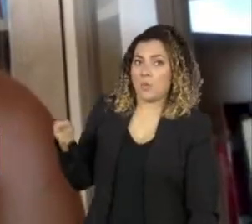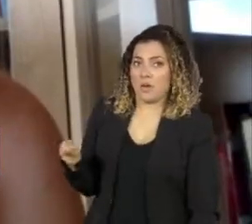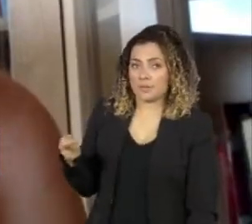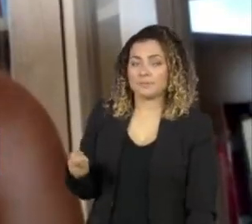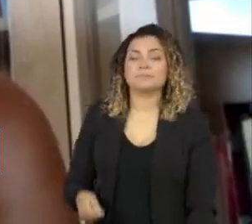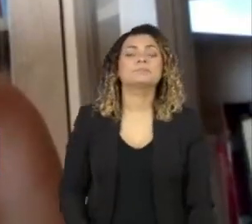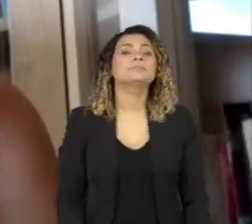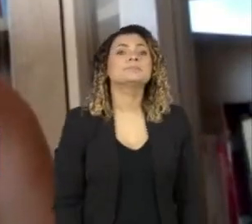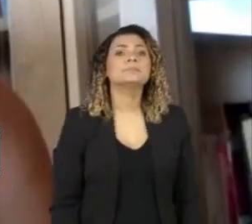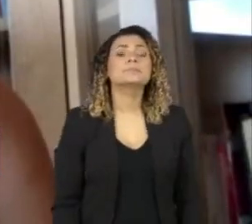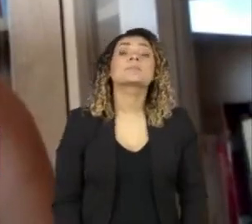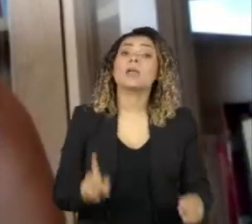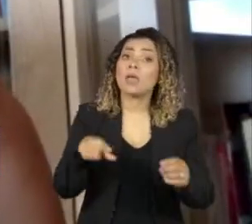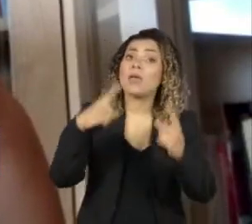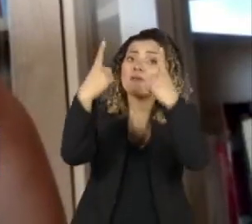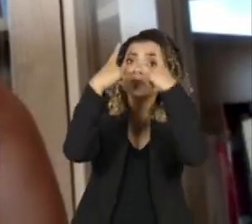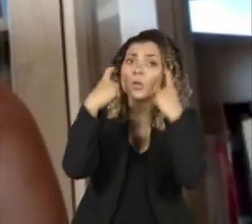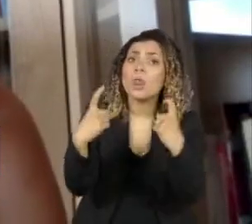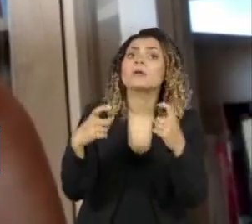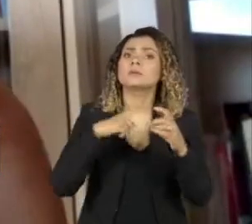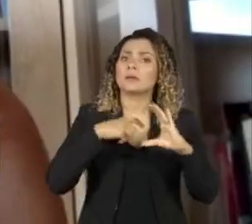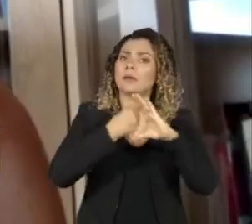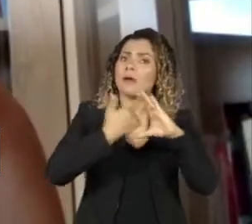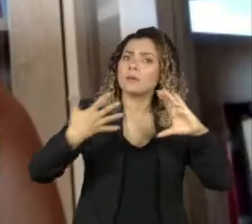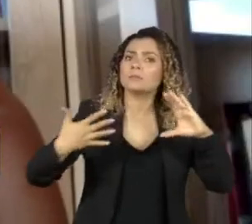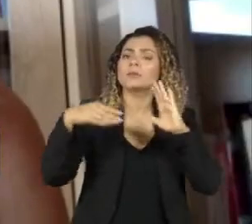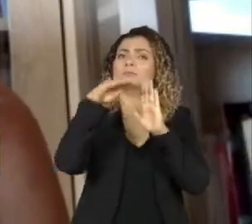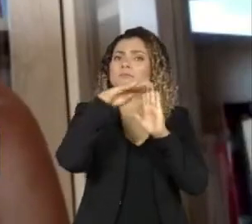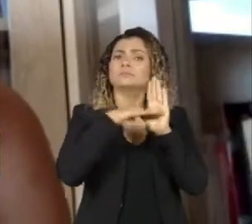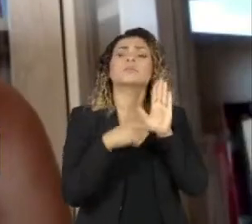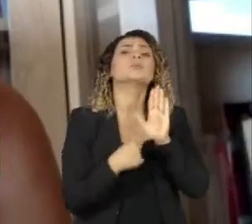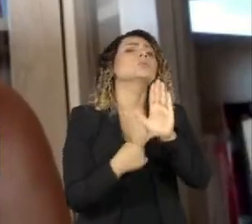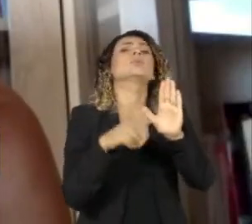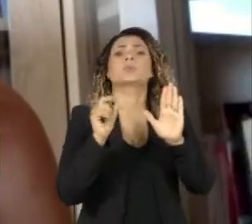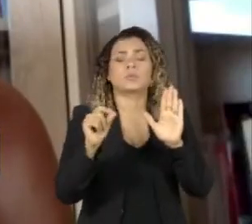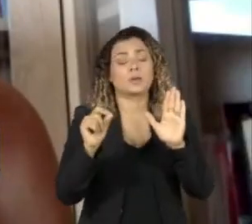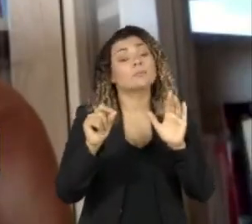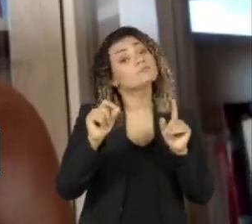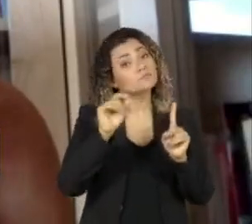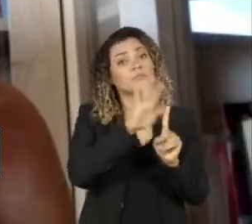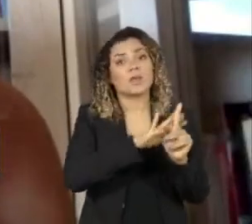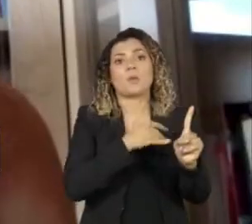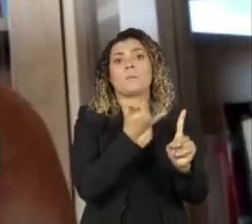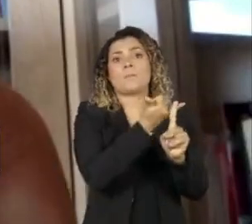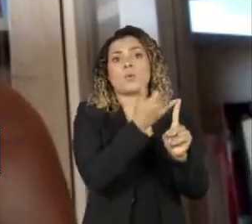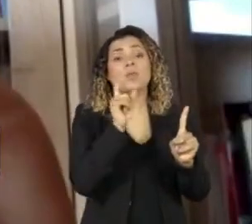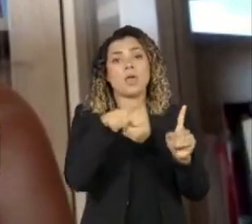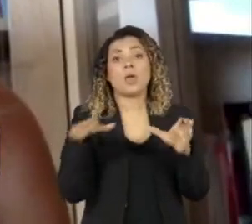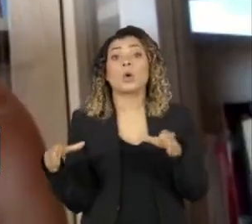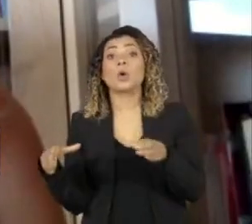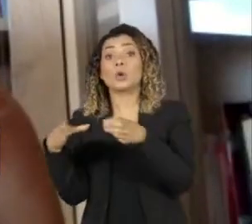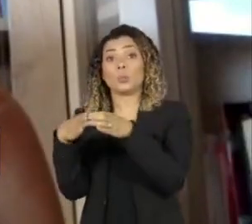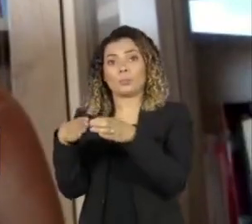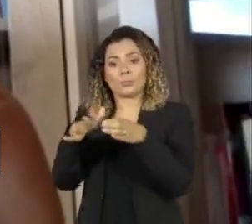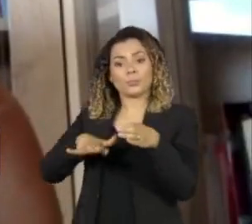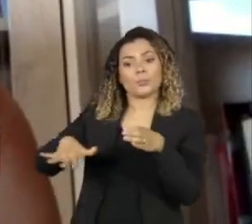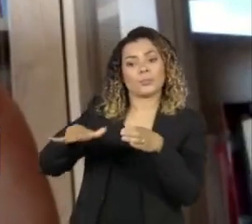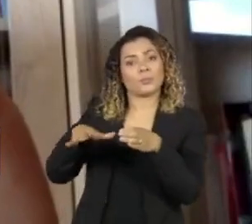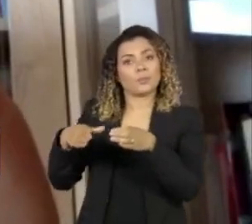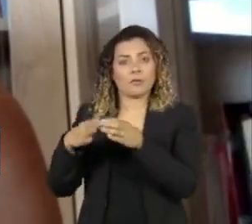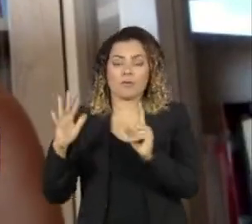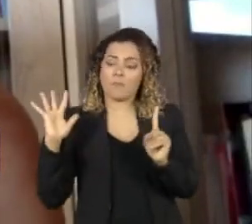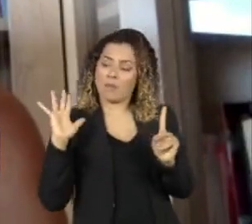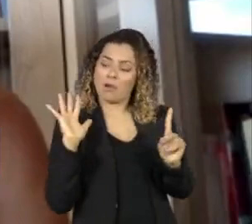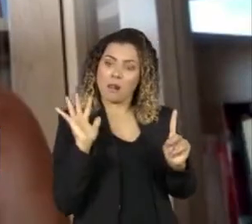de violência que tem algumas características que o definem como, de fato, um fenômeno de grupo. Porque